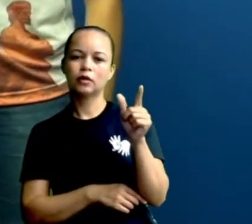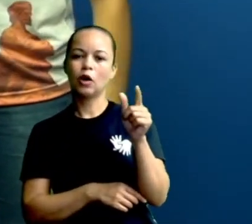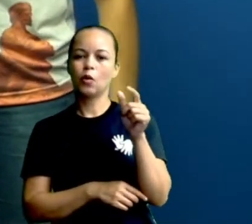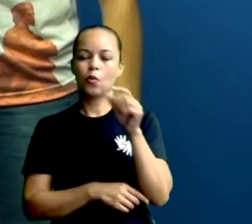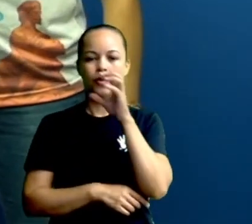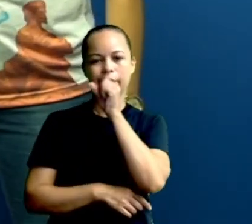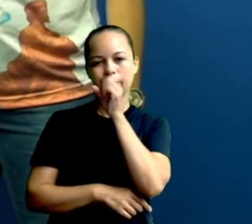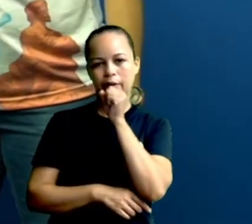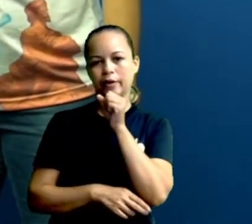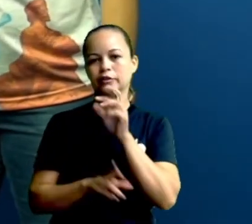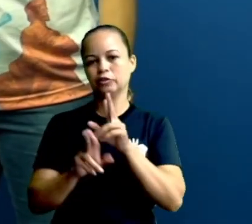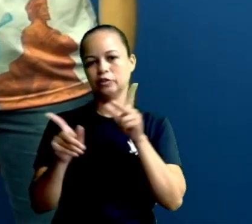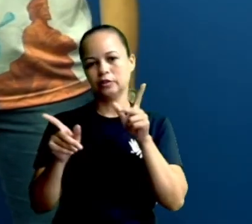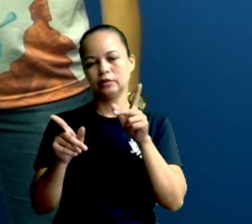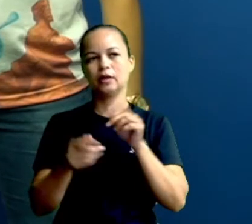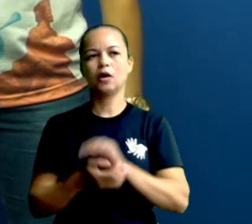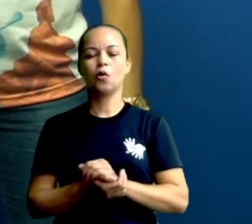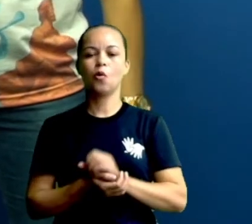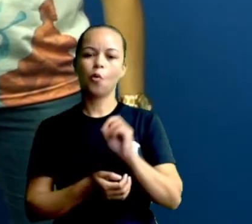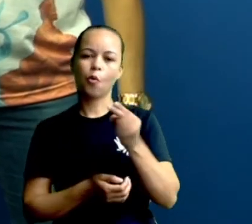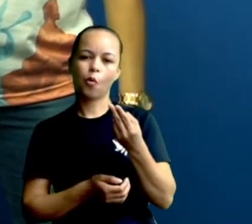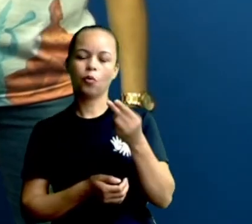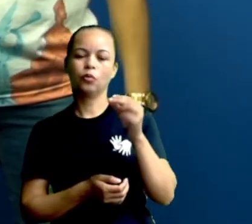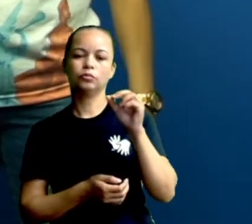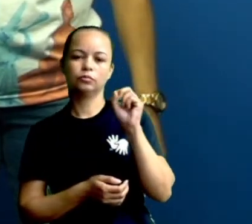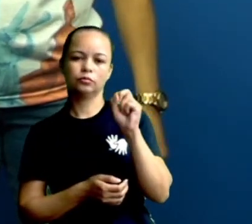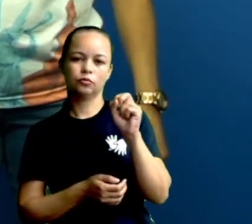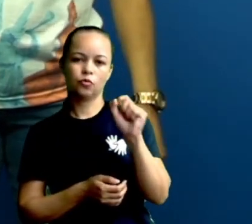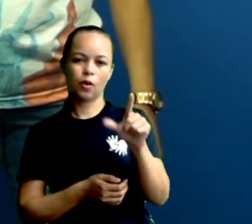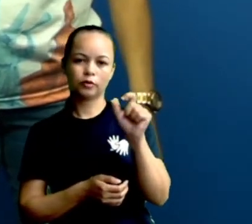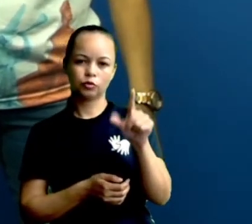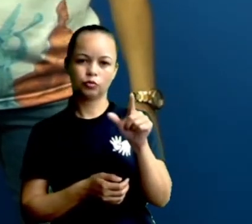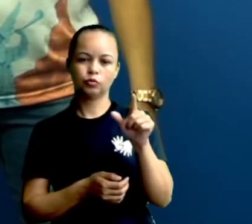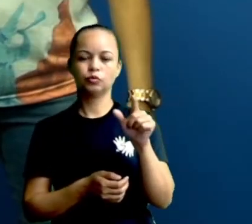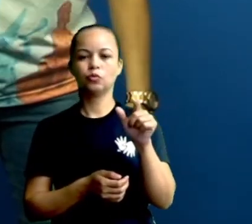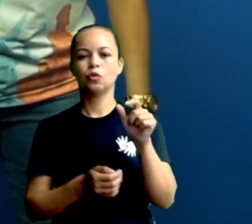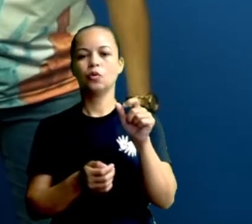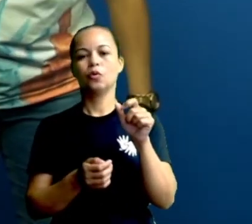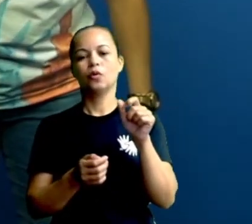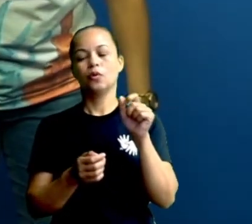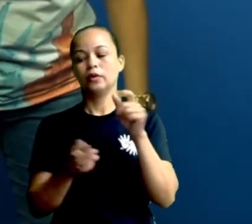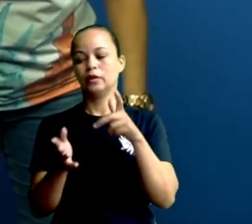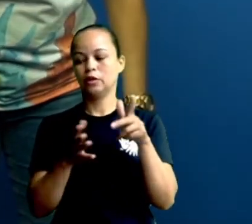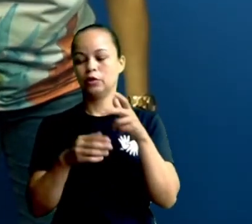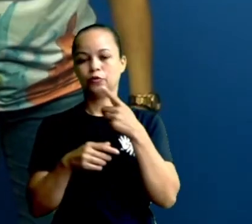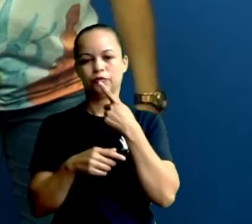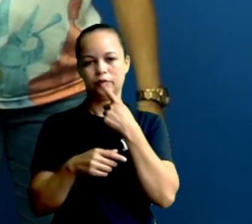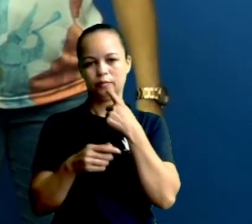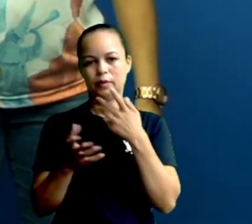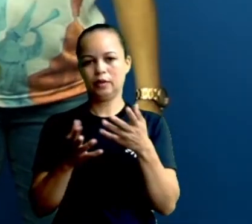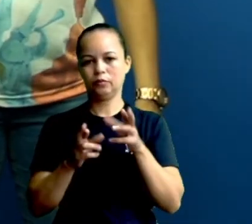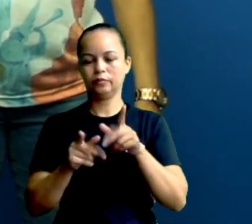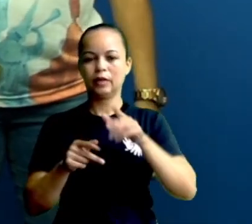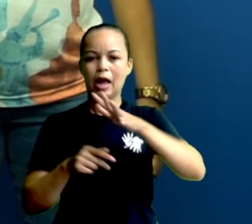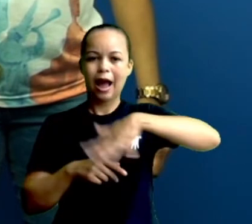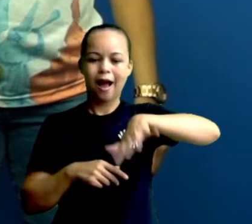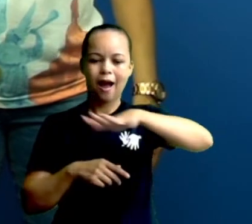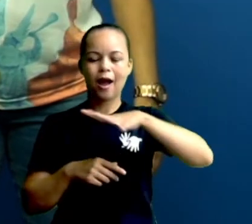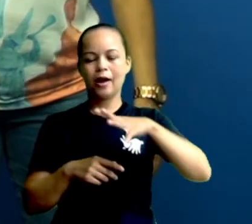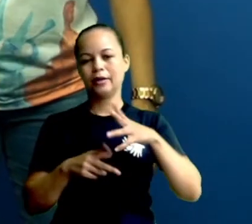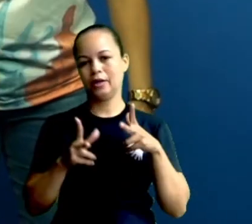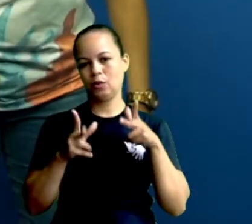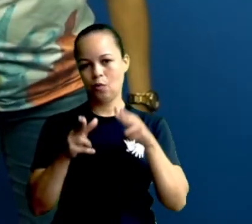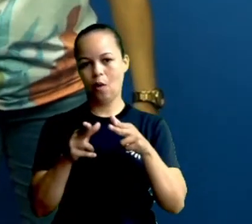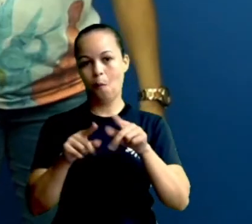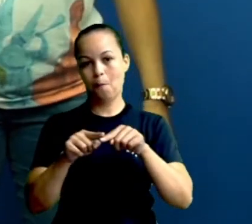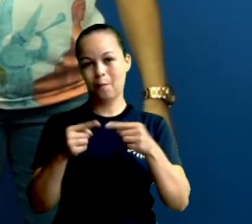o laranja, ou o azul e o vermelho. A gente observa aí que há essa diferença. Tem a mesma área, mas eles não são